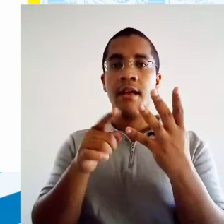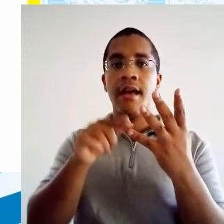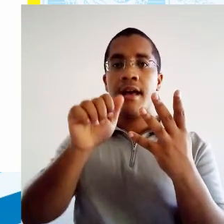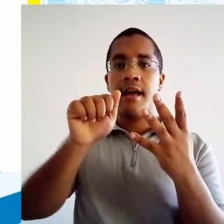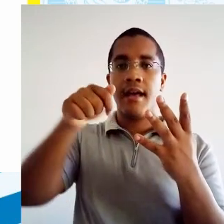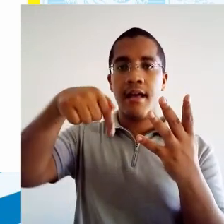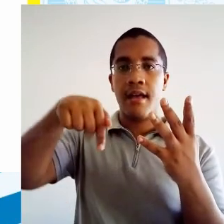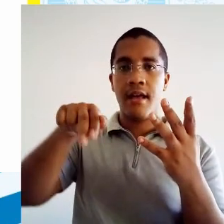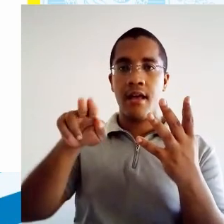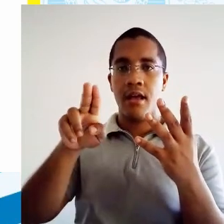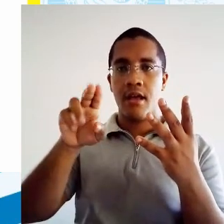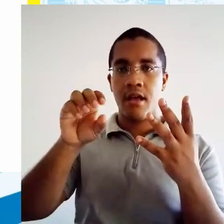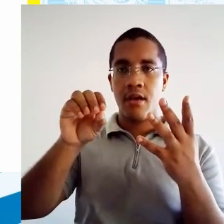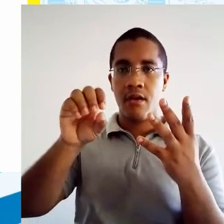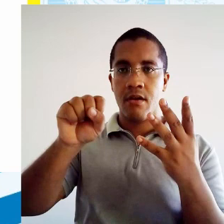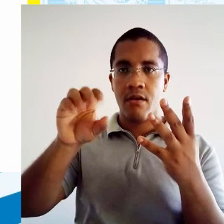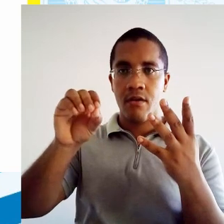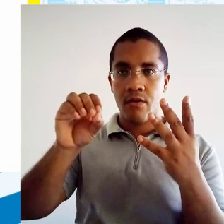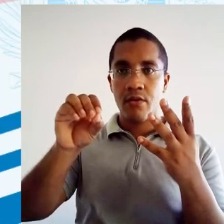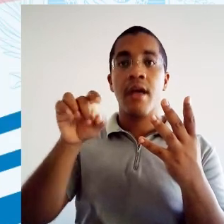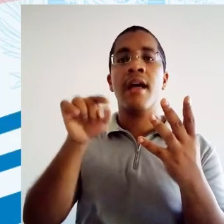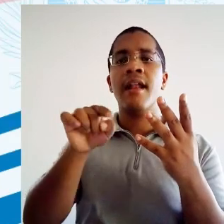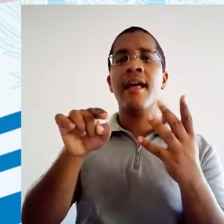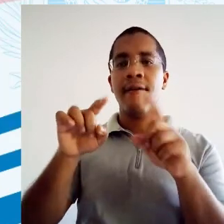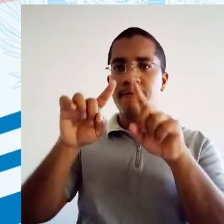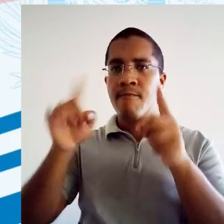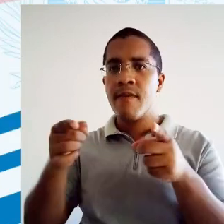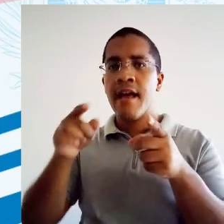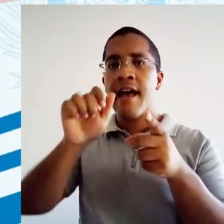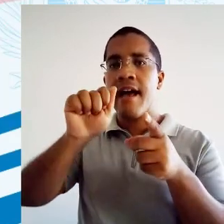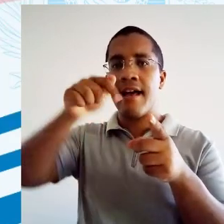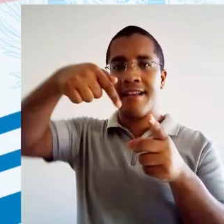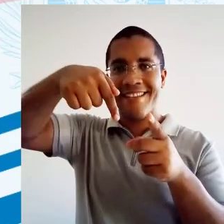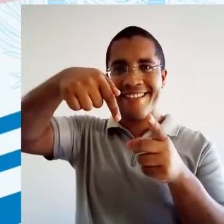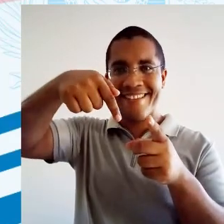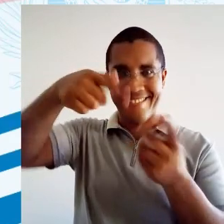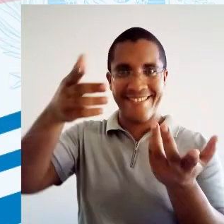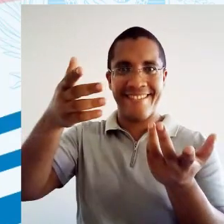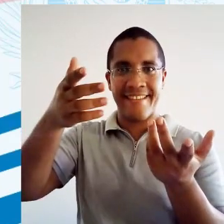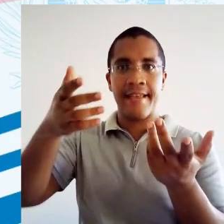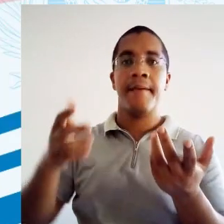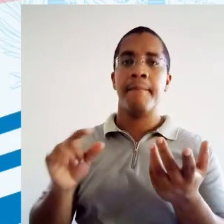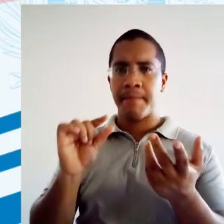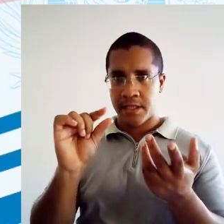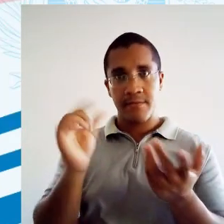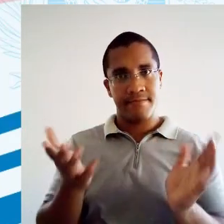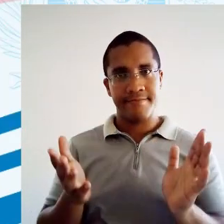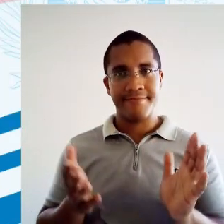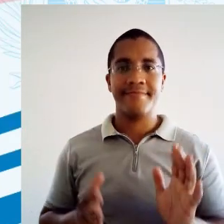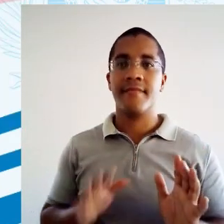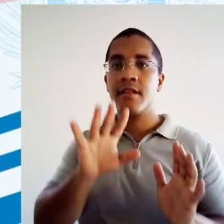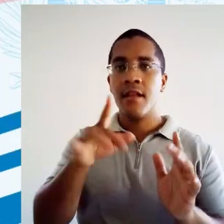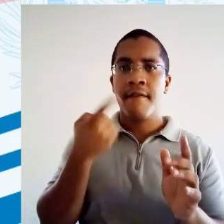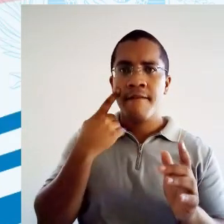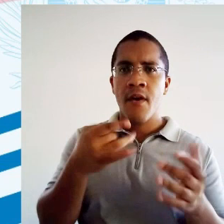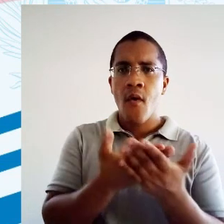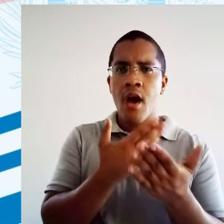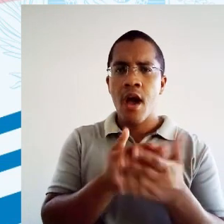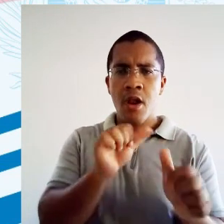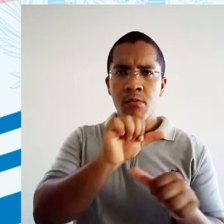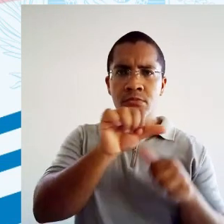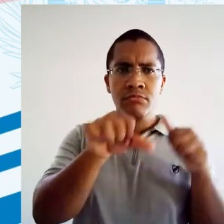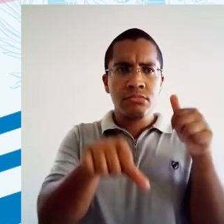cuja sua representação é AQ. Conforme vocês viram nessa videoaula sobre transformações químicas